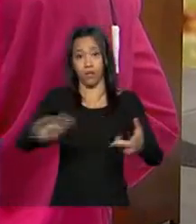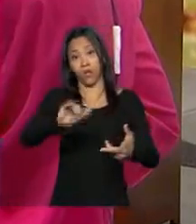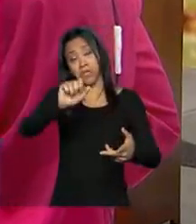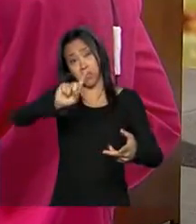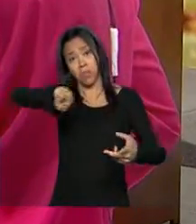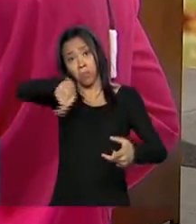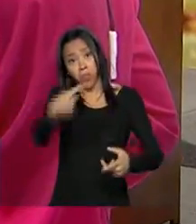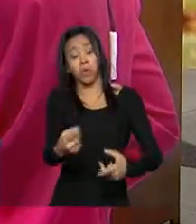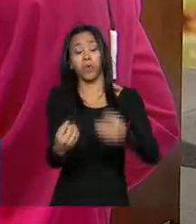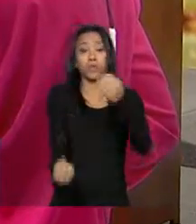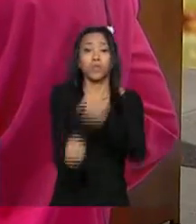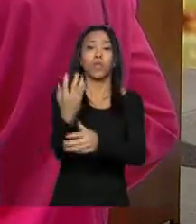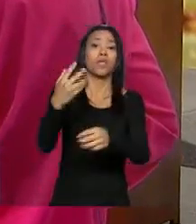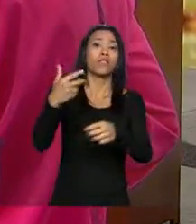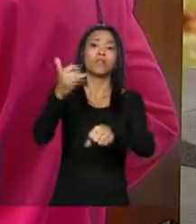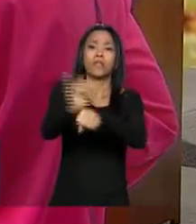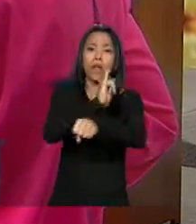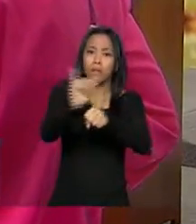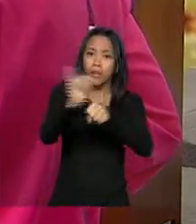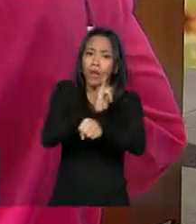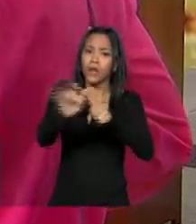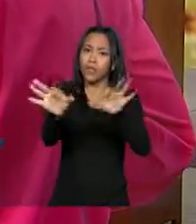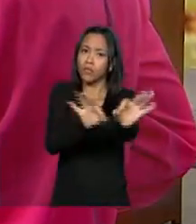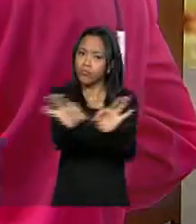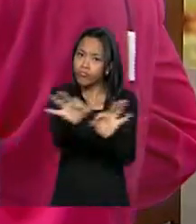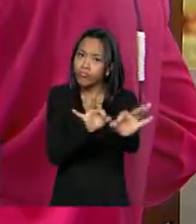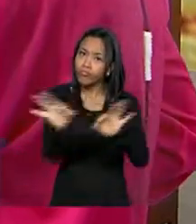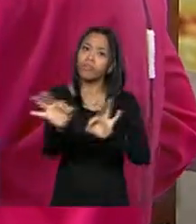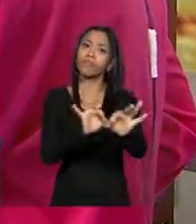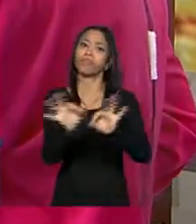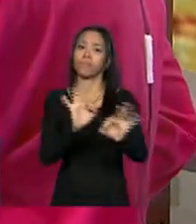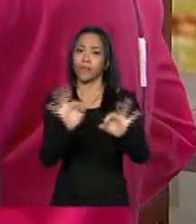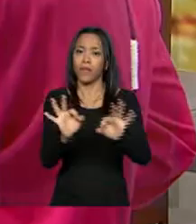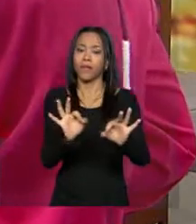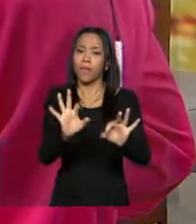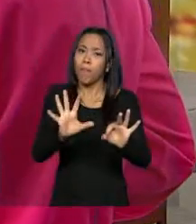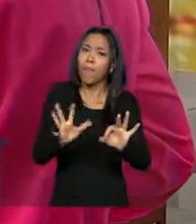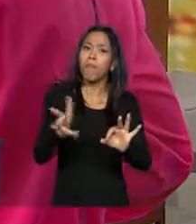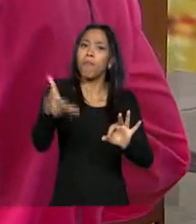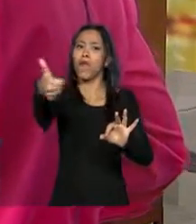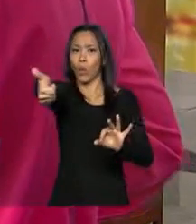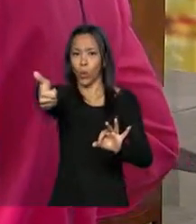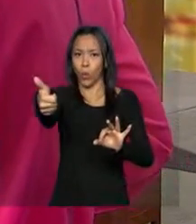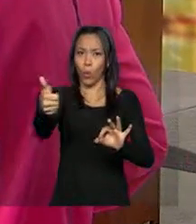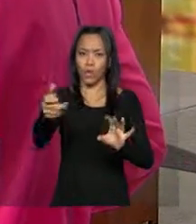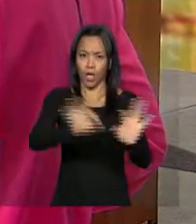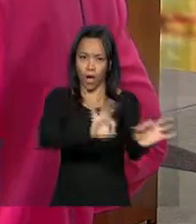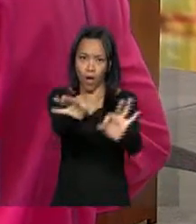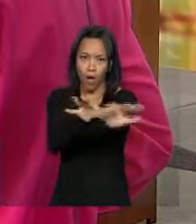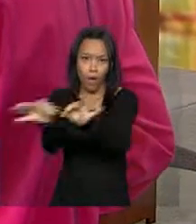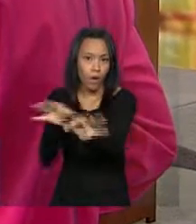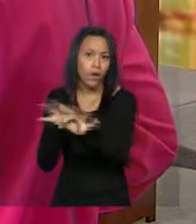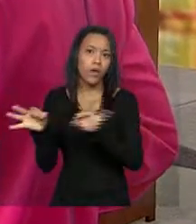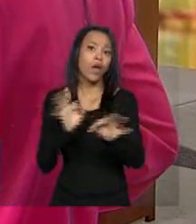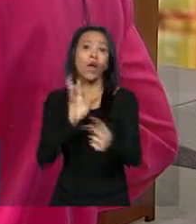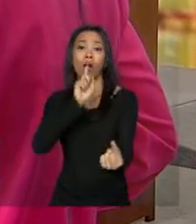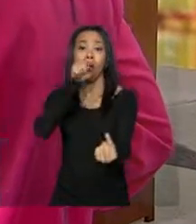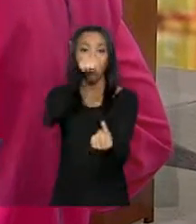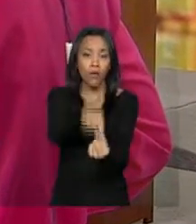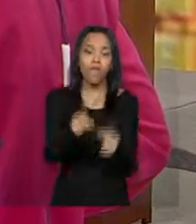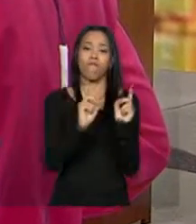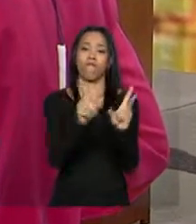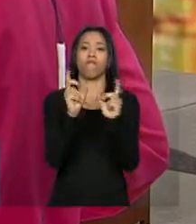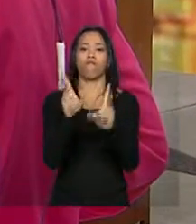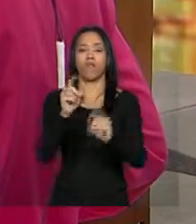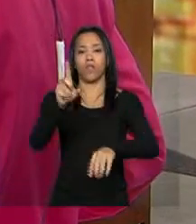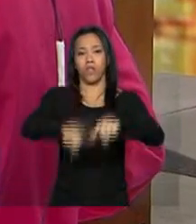que sejam proativas em torno de novos acordos comerciais, de que haja melhoria na infraestrutura voltada para o comércio exterior, que